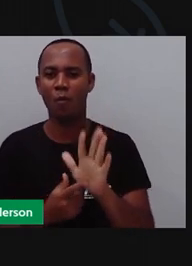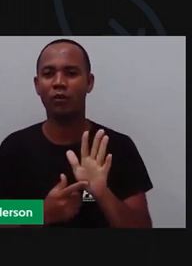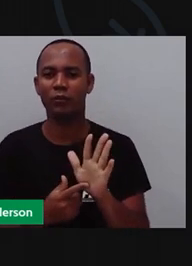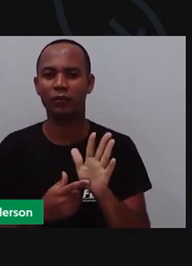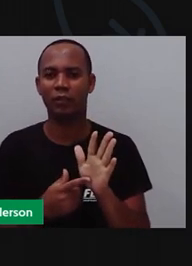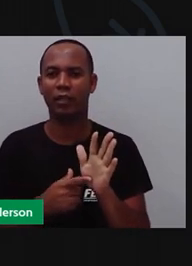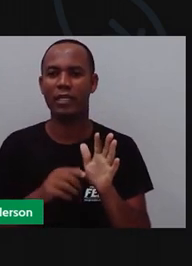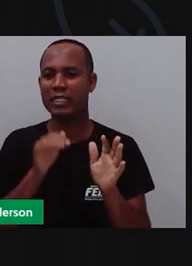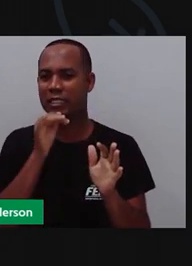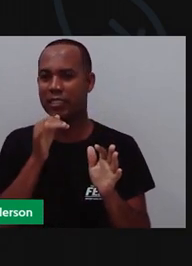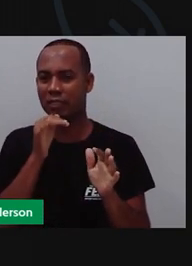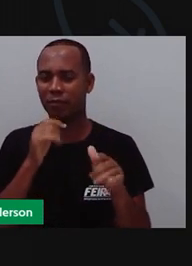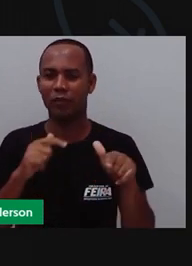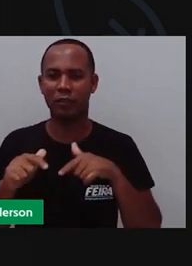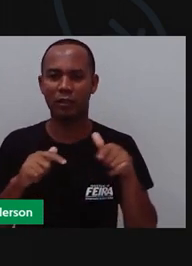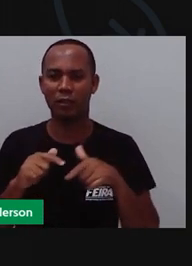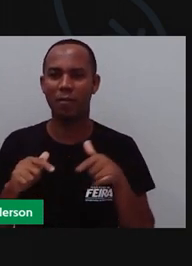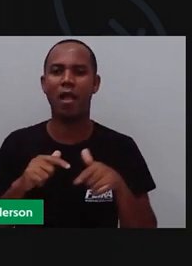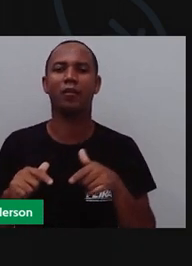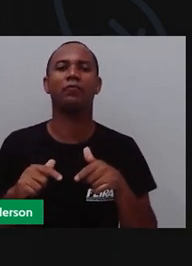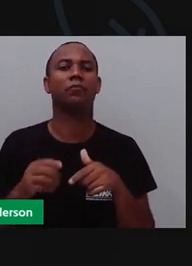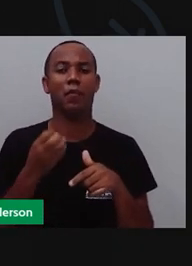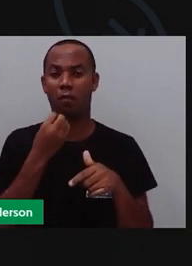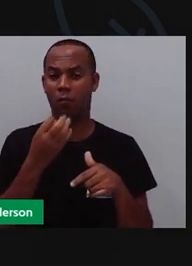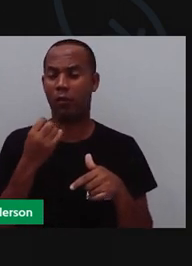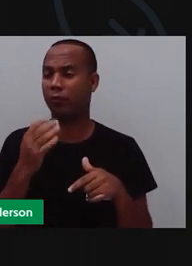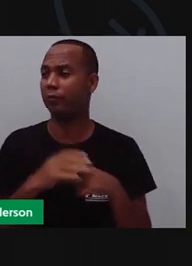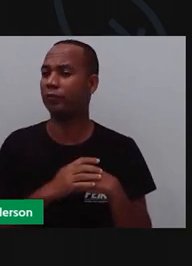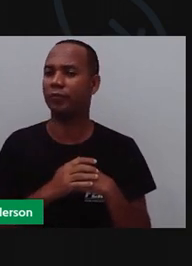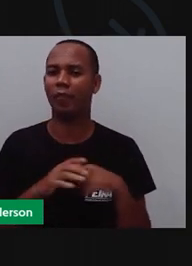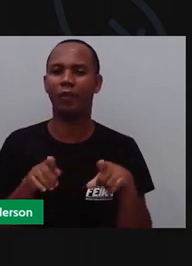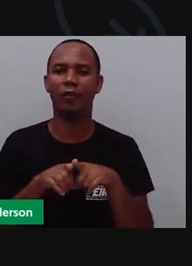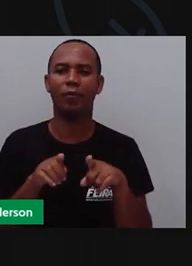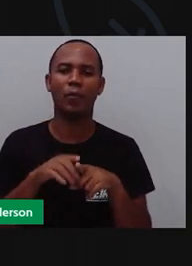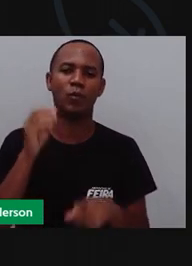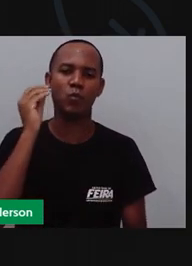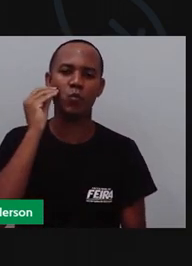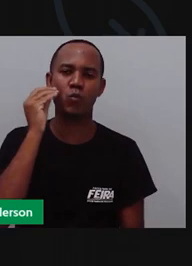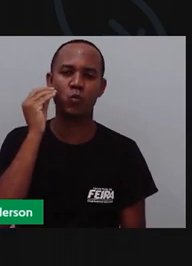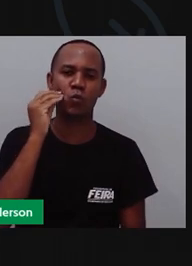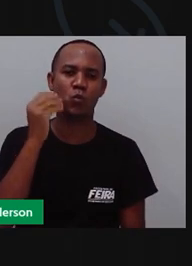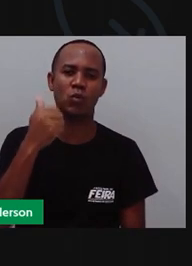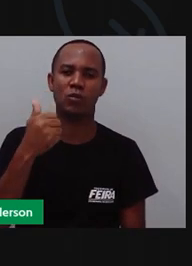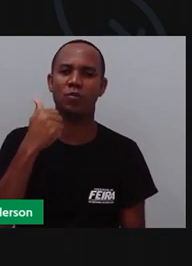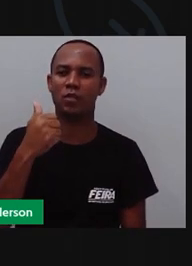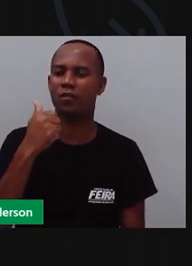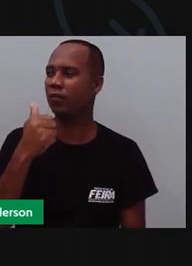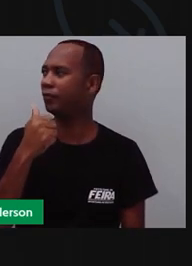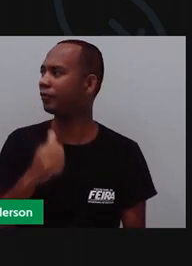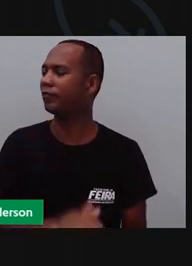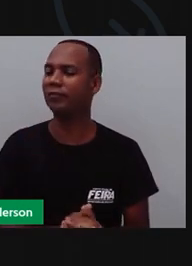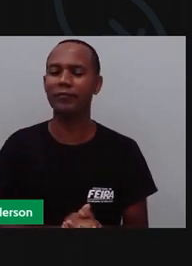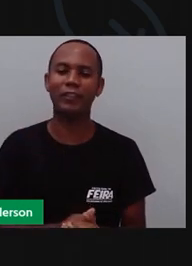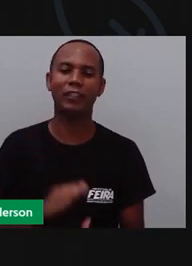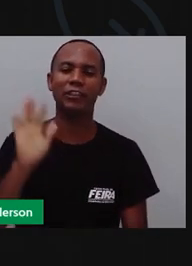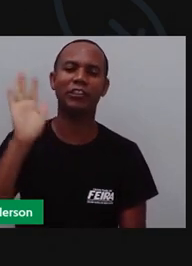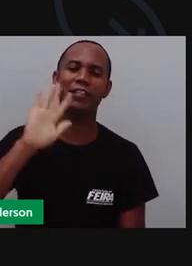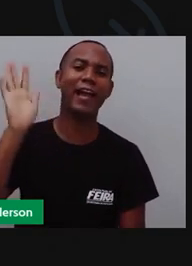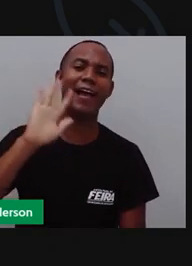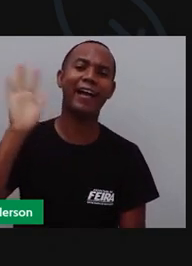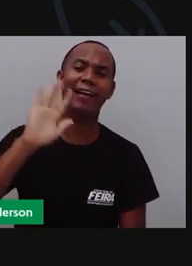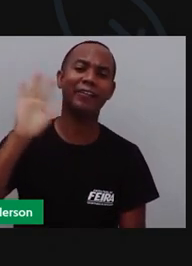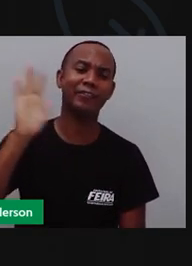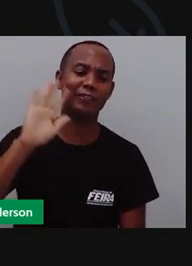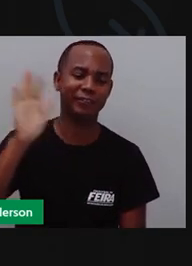trabalho a gente reunir tudo isso aqui um beijo aí para o Maria de Anderson me pro Vânia tá E até nossa próxima